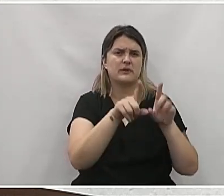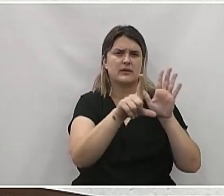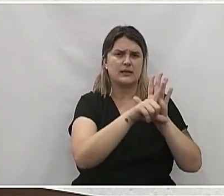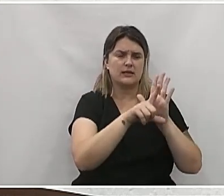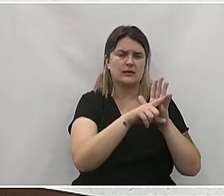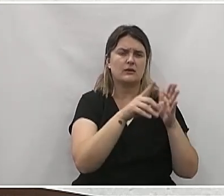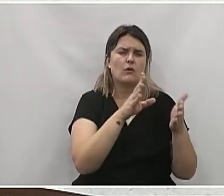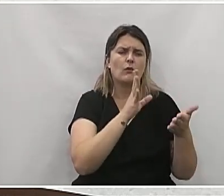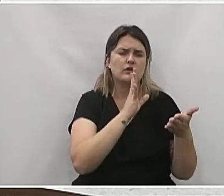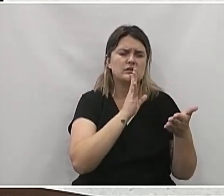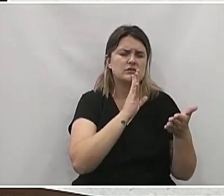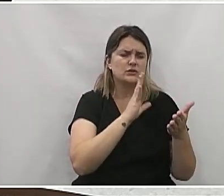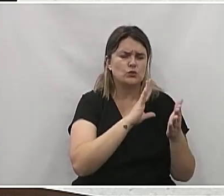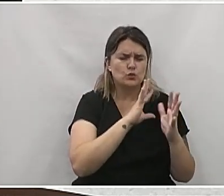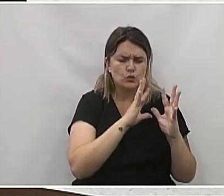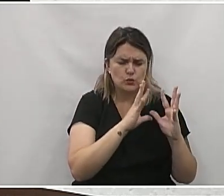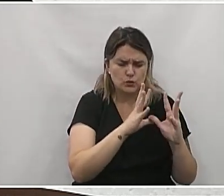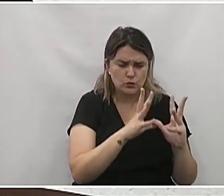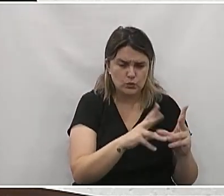se inteirar